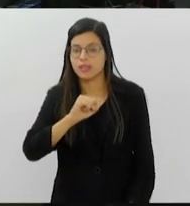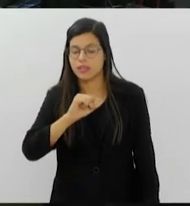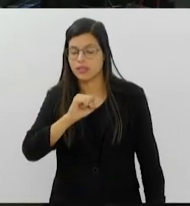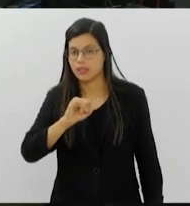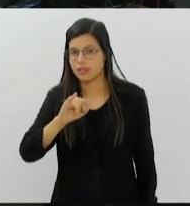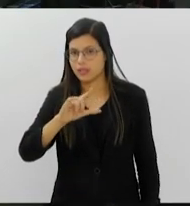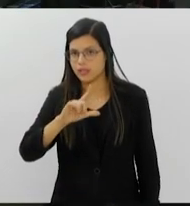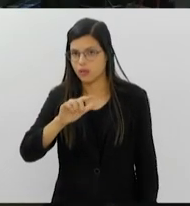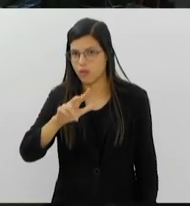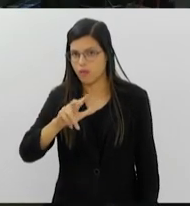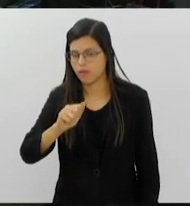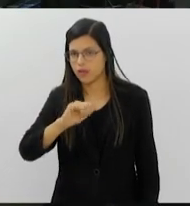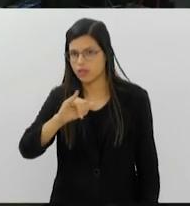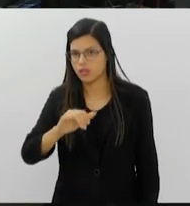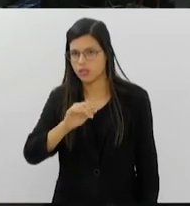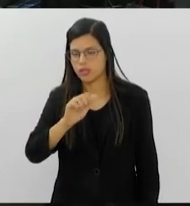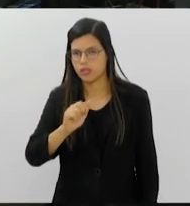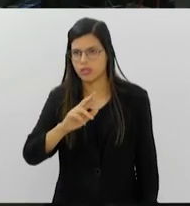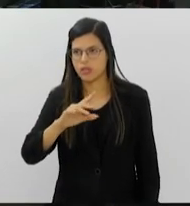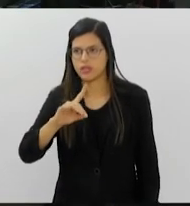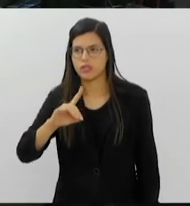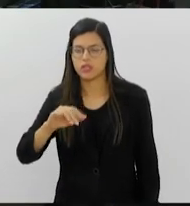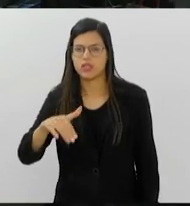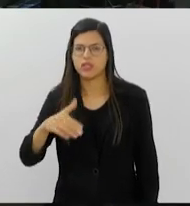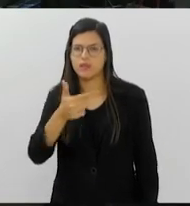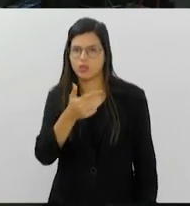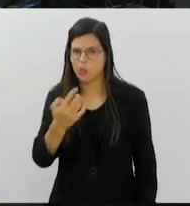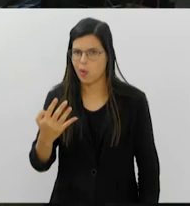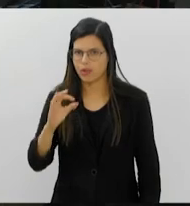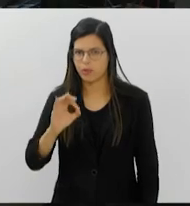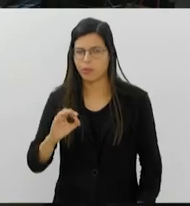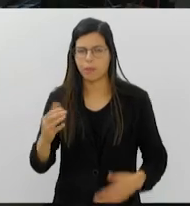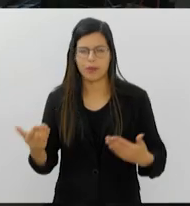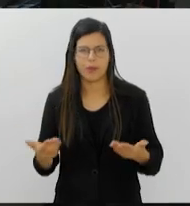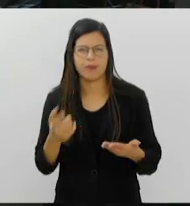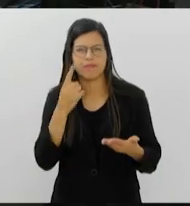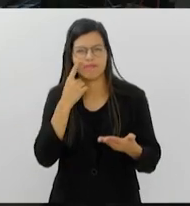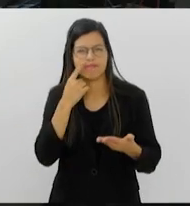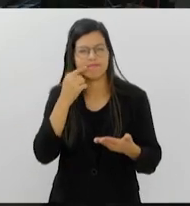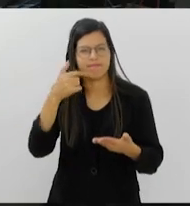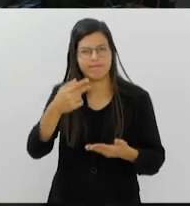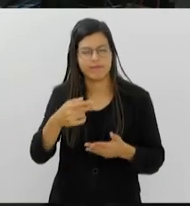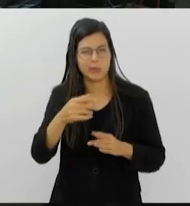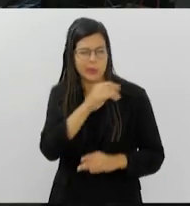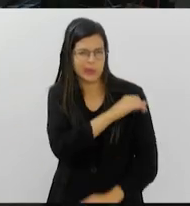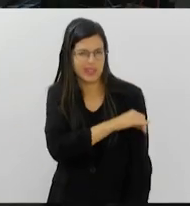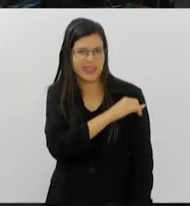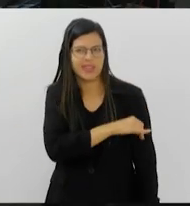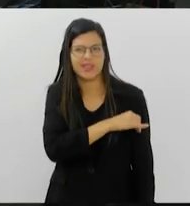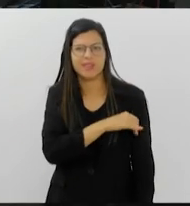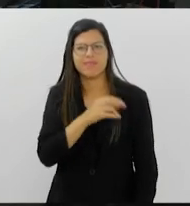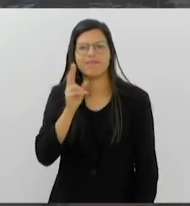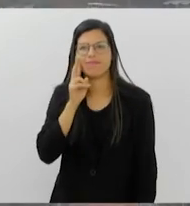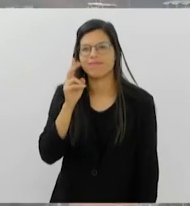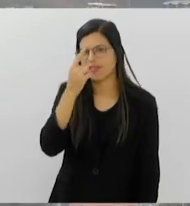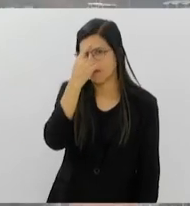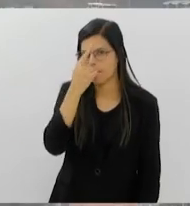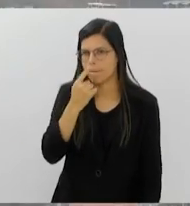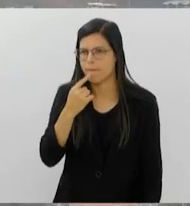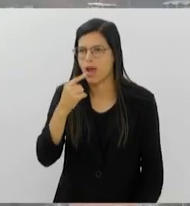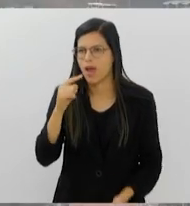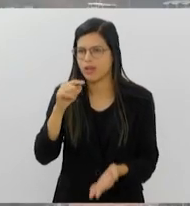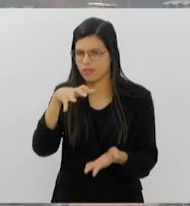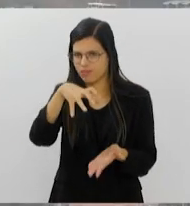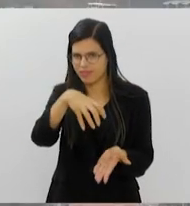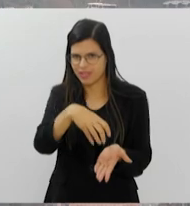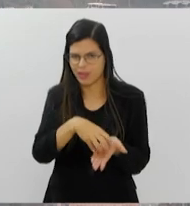sol, 24 graus nesse momento. Vamos ver agora como está o tempo aqui no Rio de Janeiro. Você vê imagens aí da central do